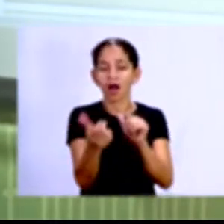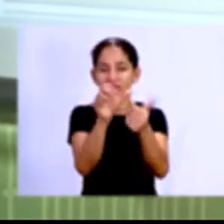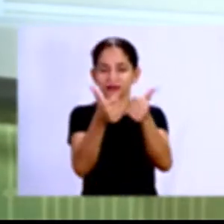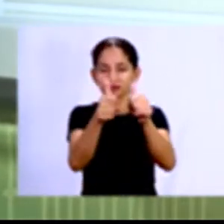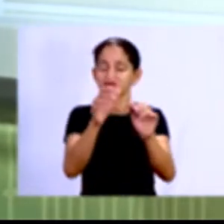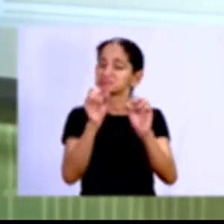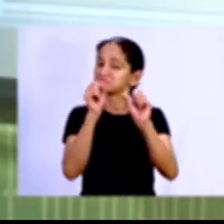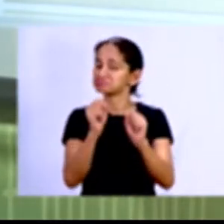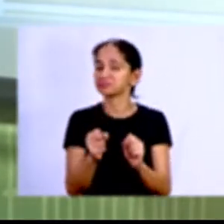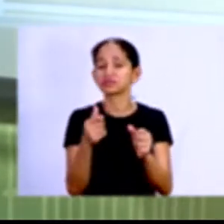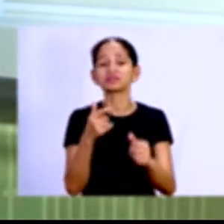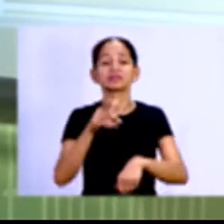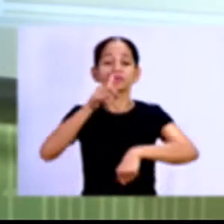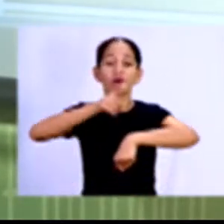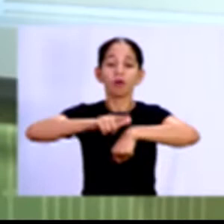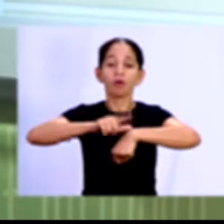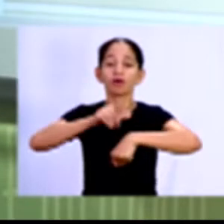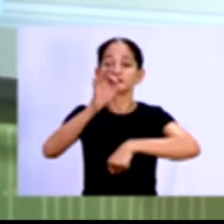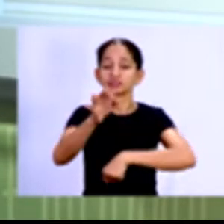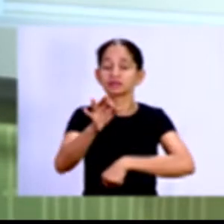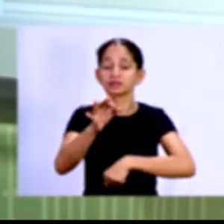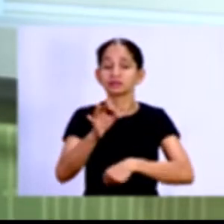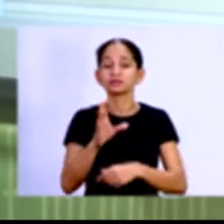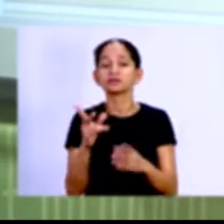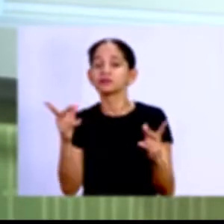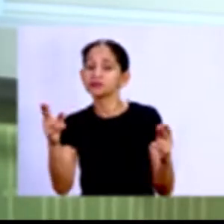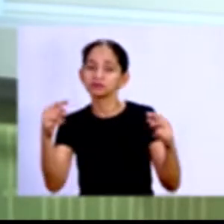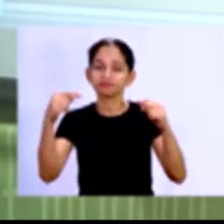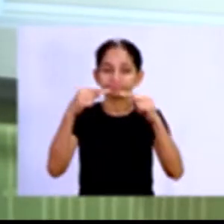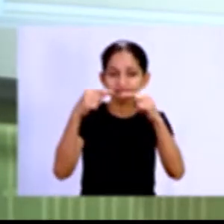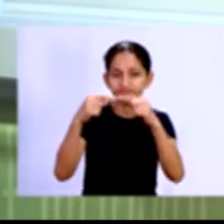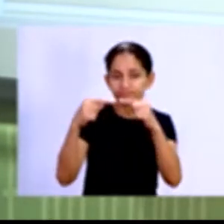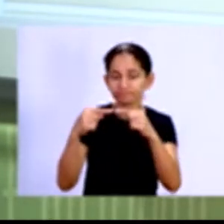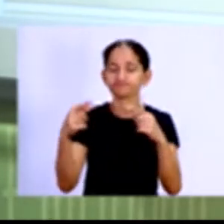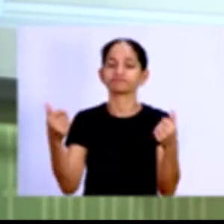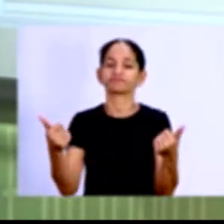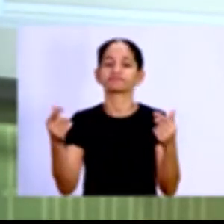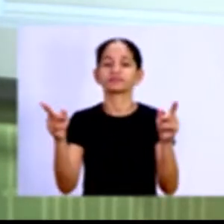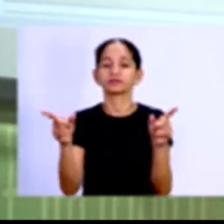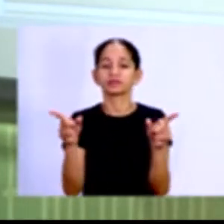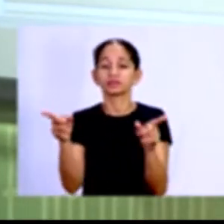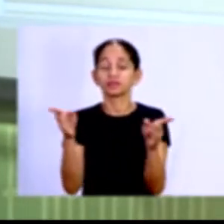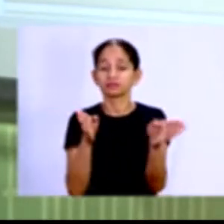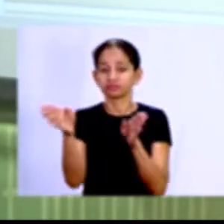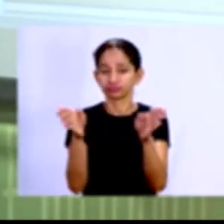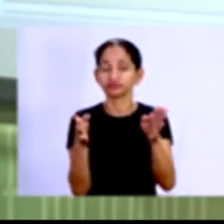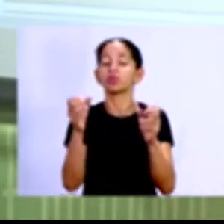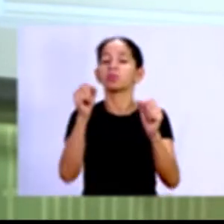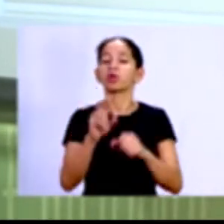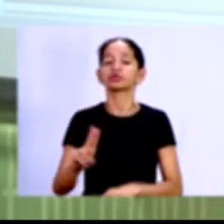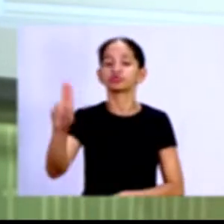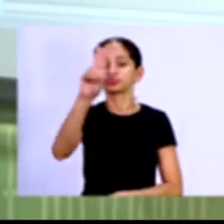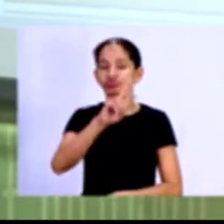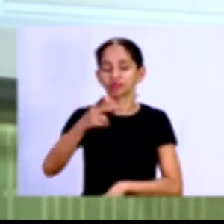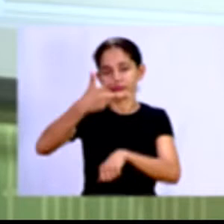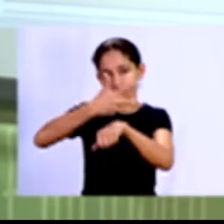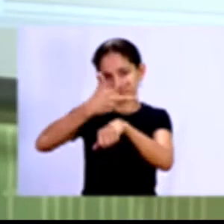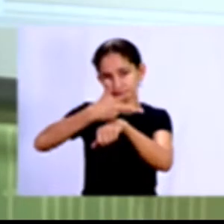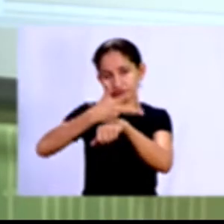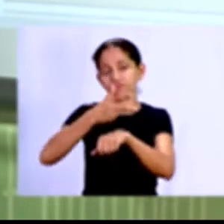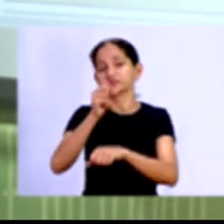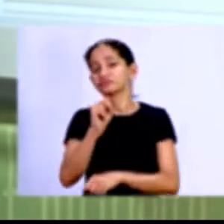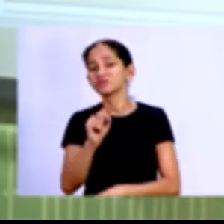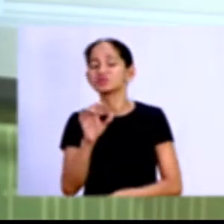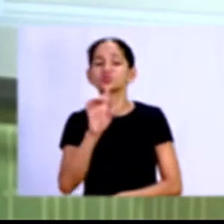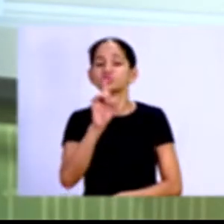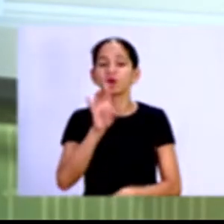e sempre uma carga horária mais compatível. Pode também usar vídeos, né, ser uma aula televisionada, mas não